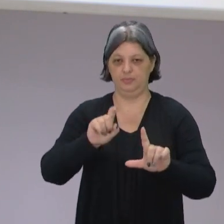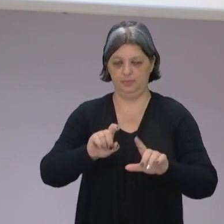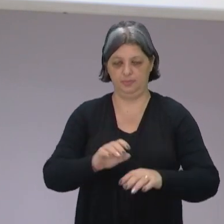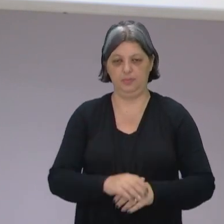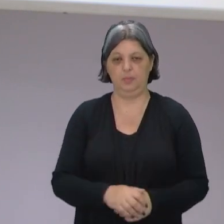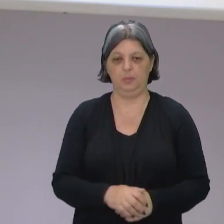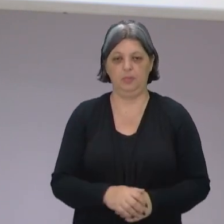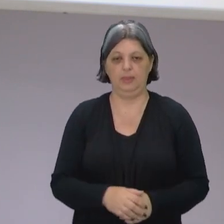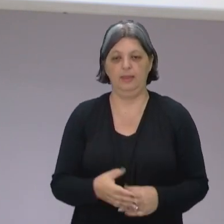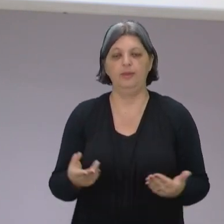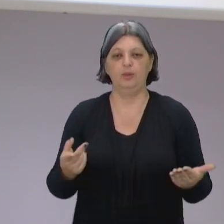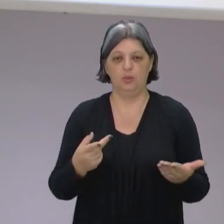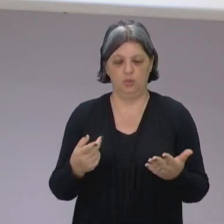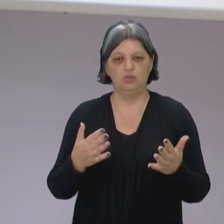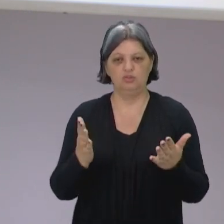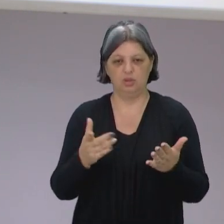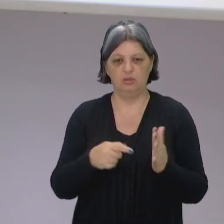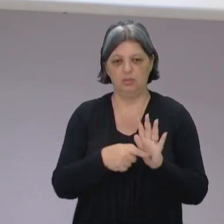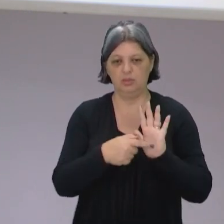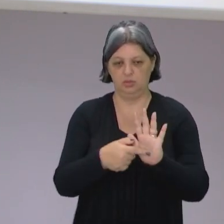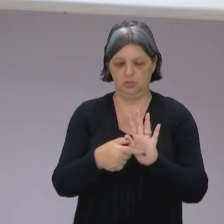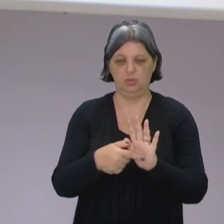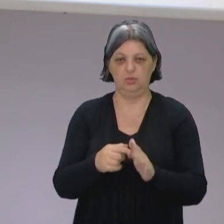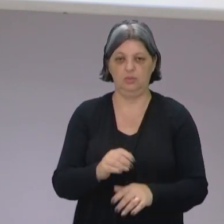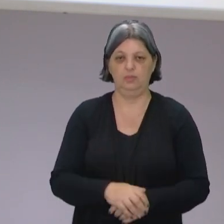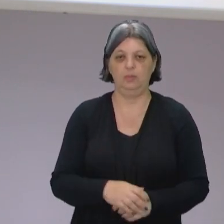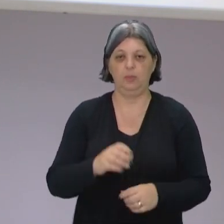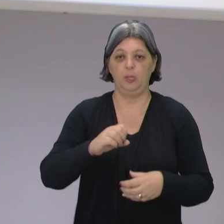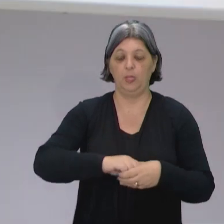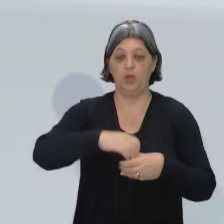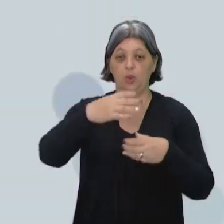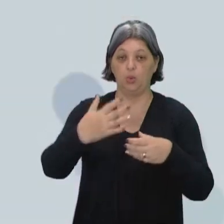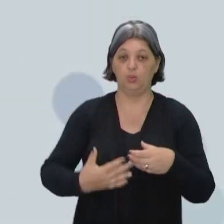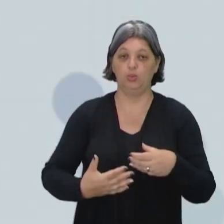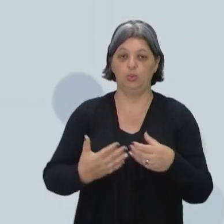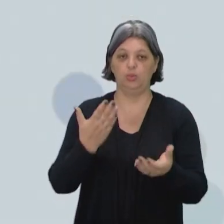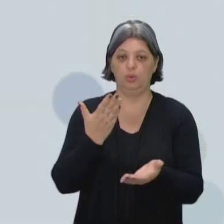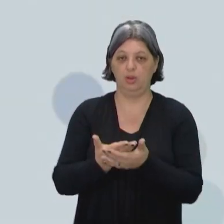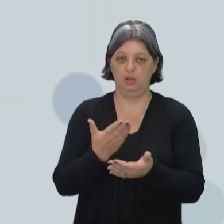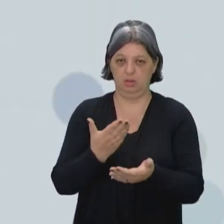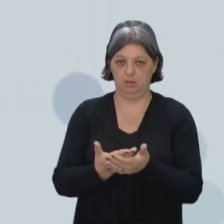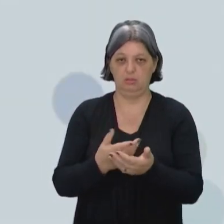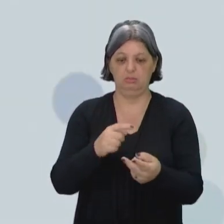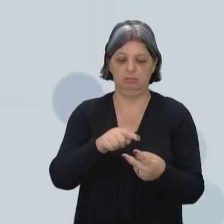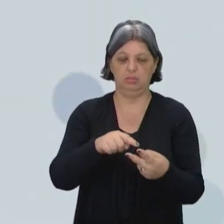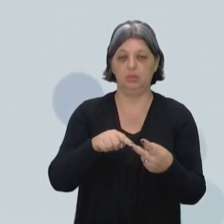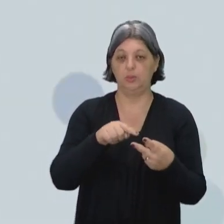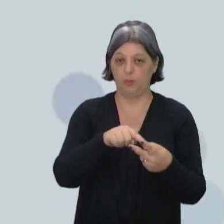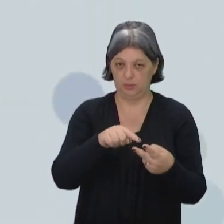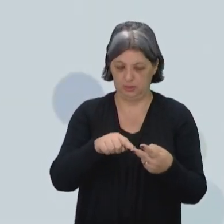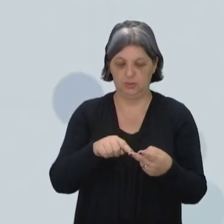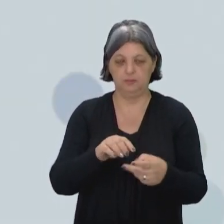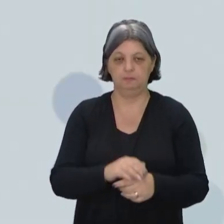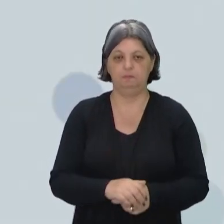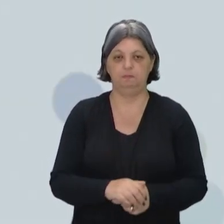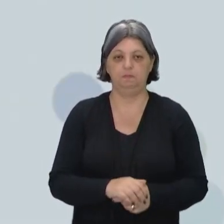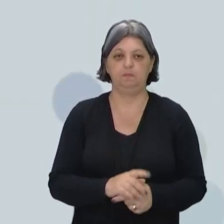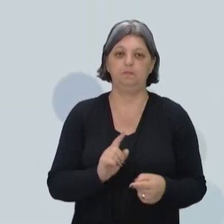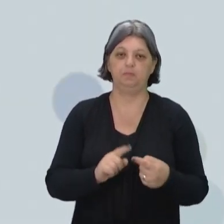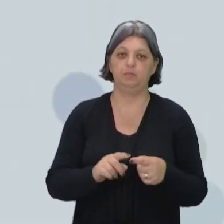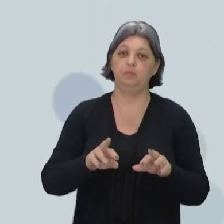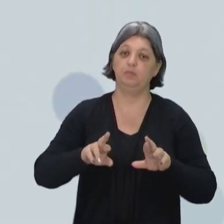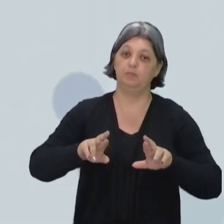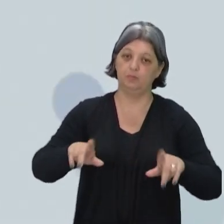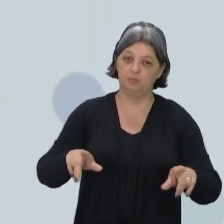dos estudos intensivos, já passou para vocês aí na tela. O conteúdo da aula, ou os conteúdos da aula, a gente vai falar um pouquinho sobre a